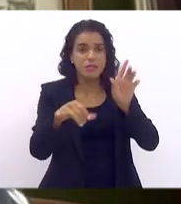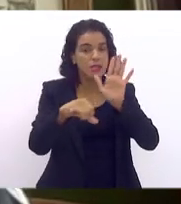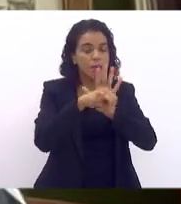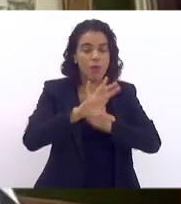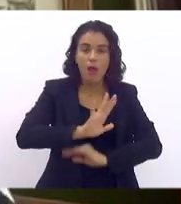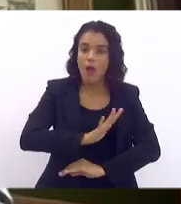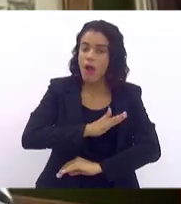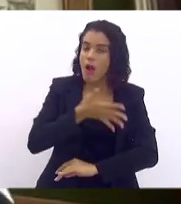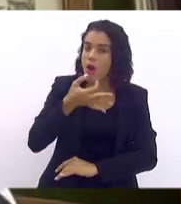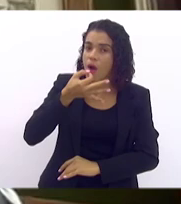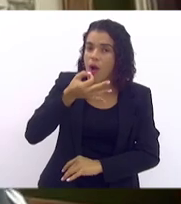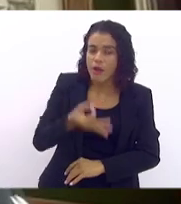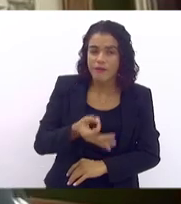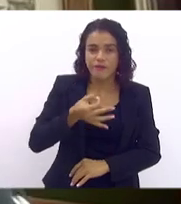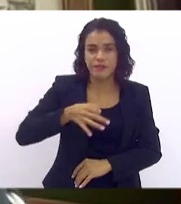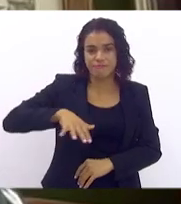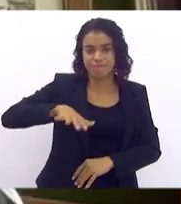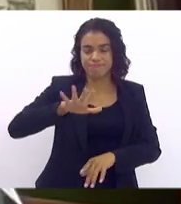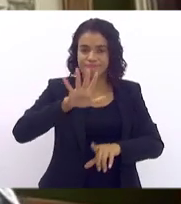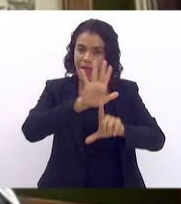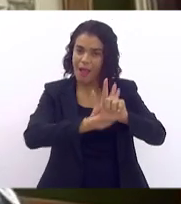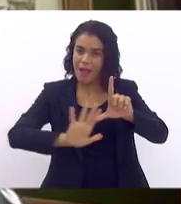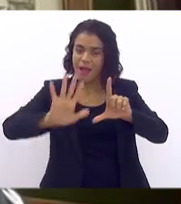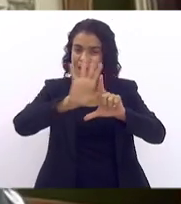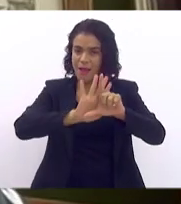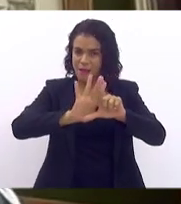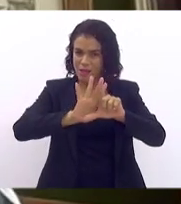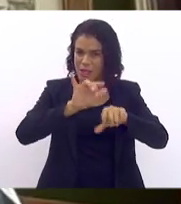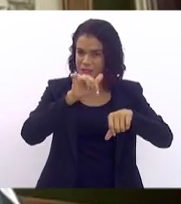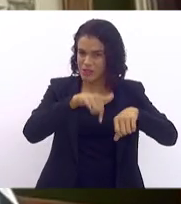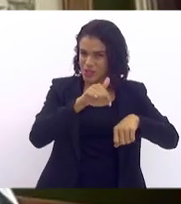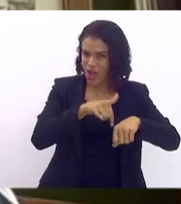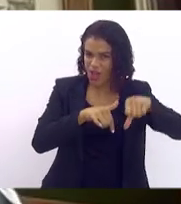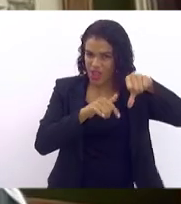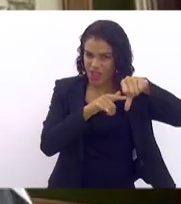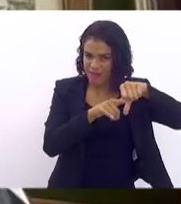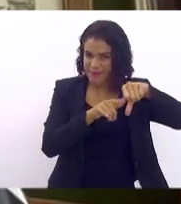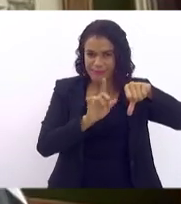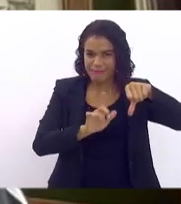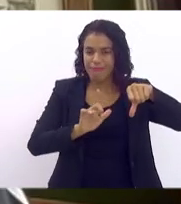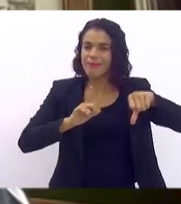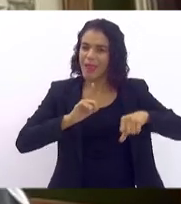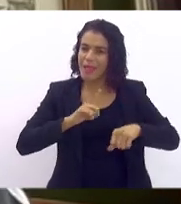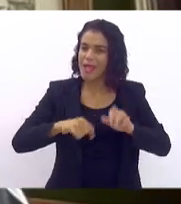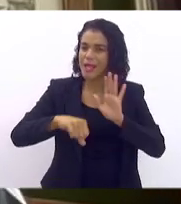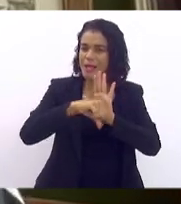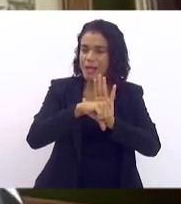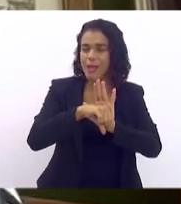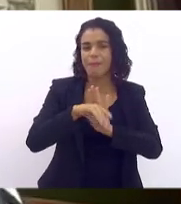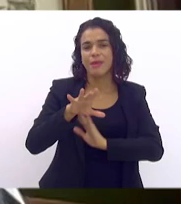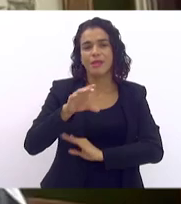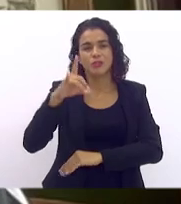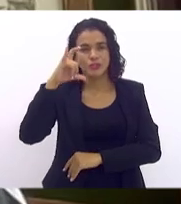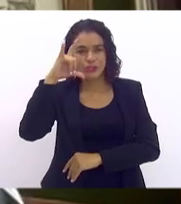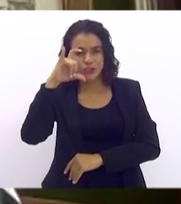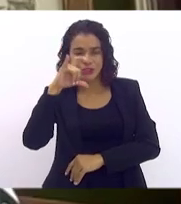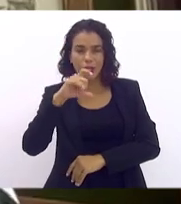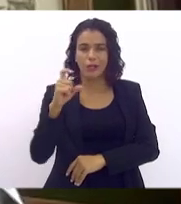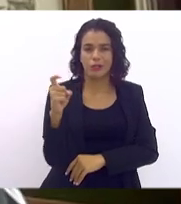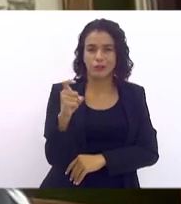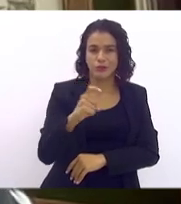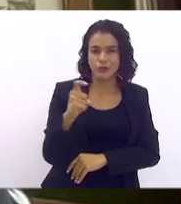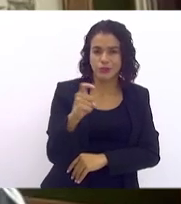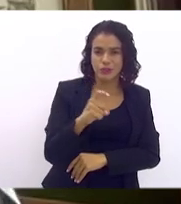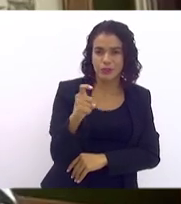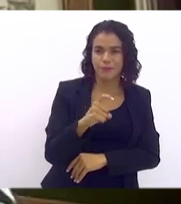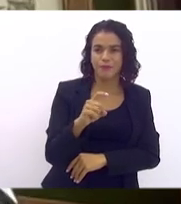horríveis dentro dessa plataforma. Mas não é só ela, né? Nós temos aí crimes sendo cometidos no Instagram, no TikTok,